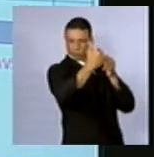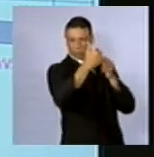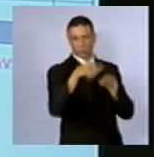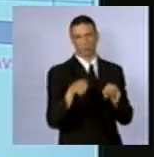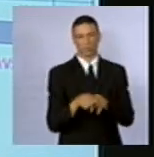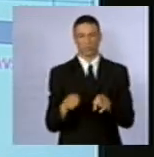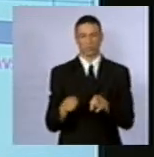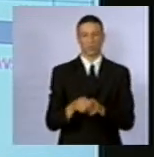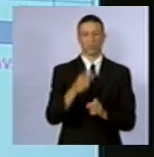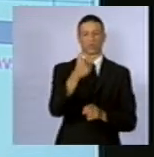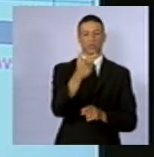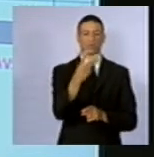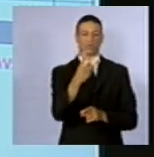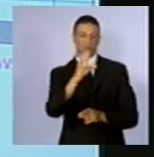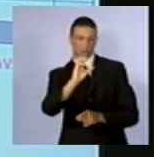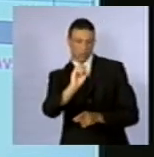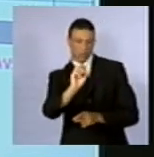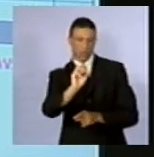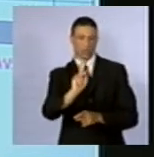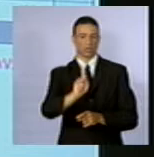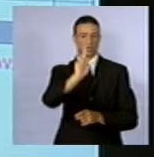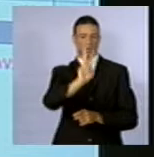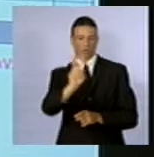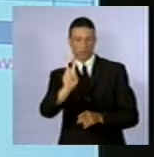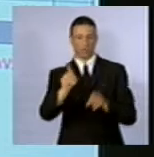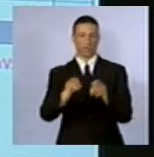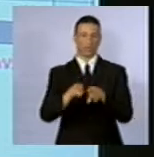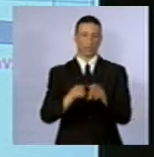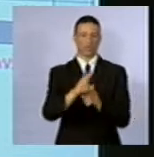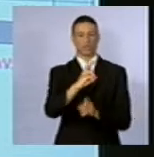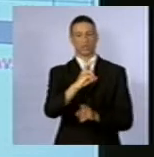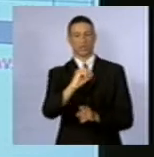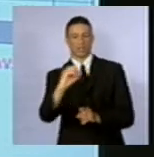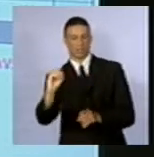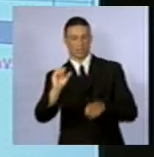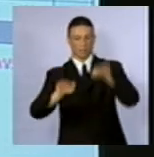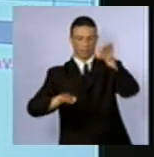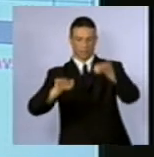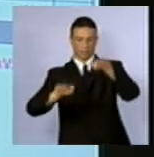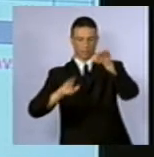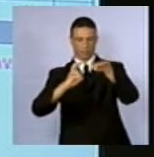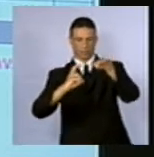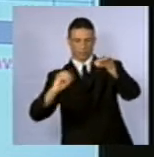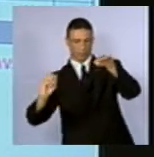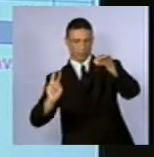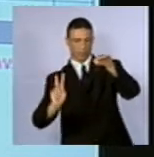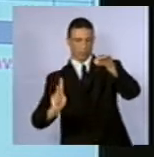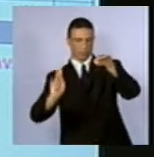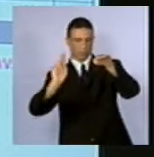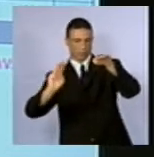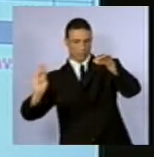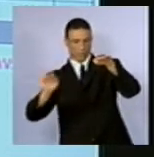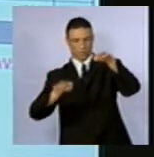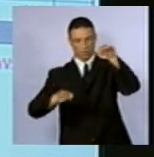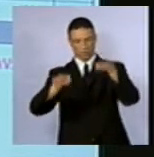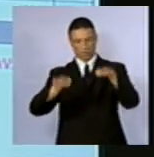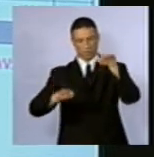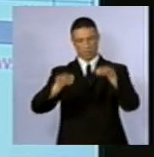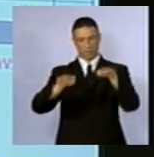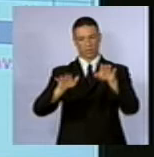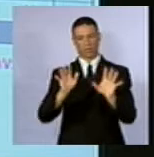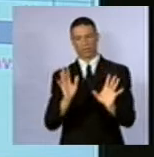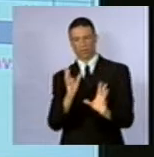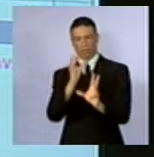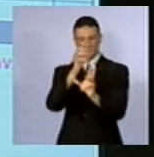230 e 500 kv são os níveis que TM a maior porcentagem que cobre praticamente